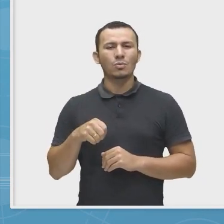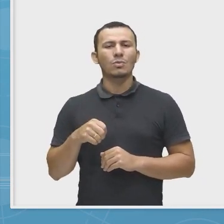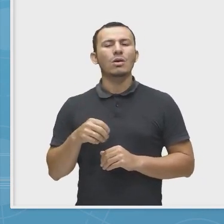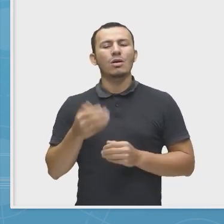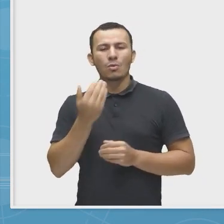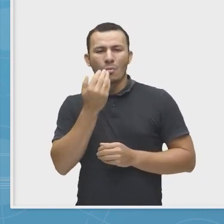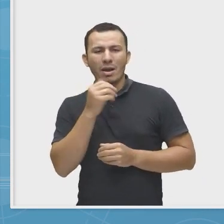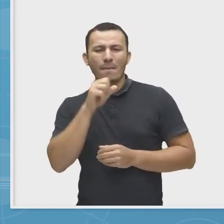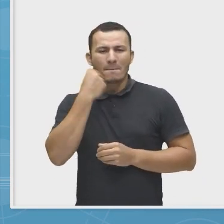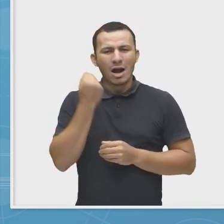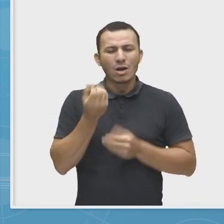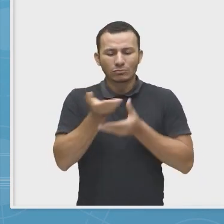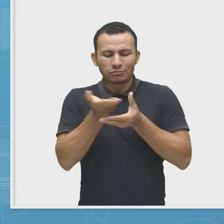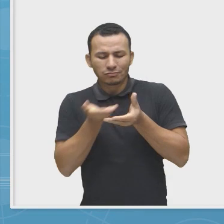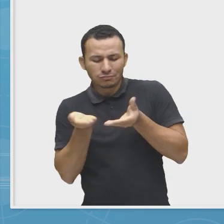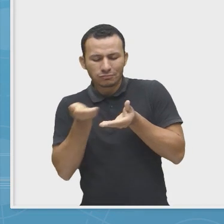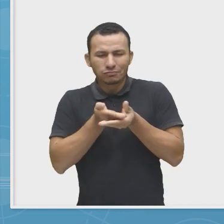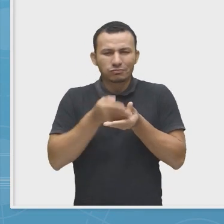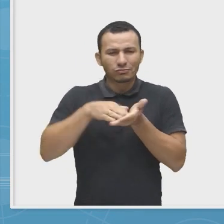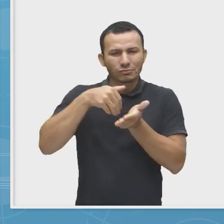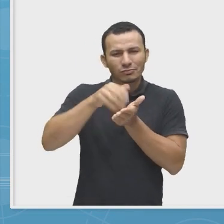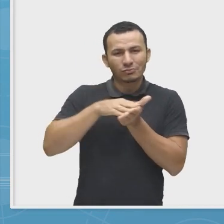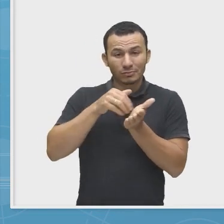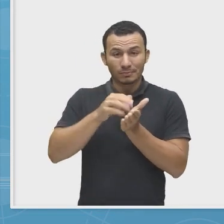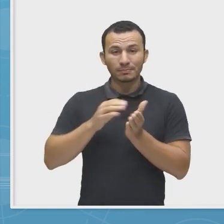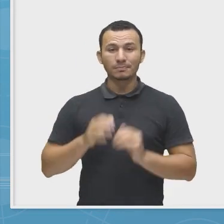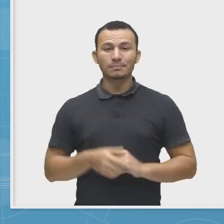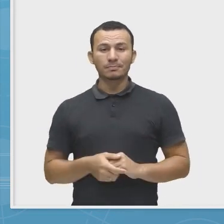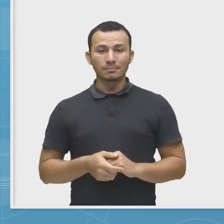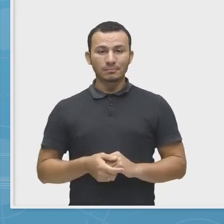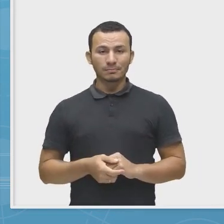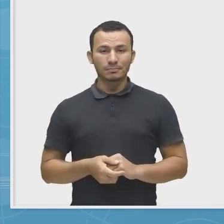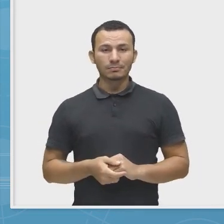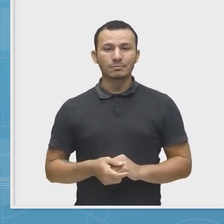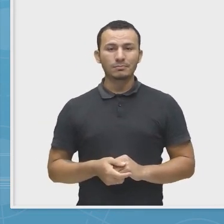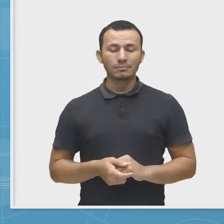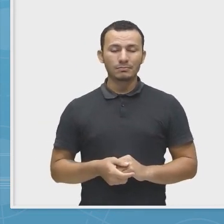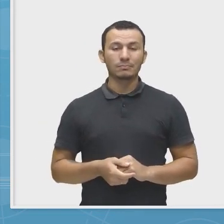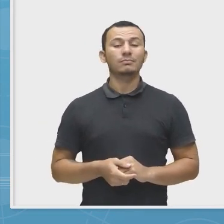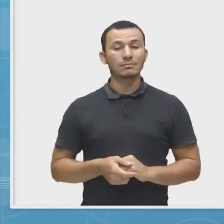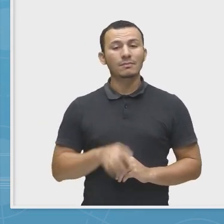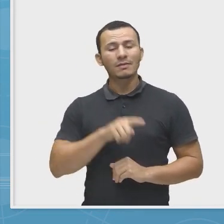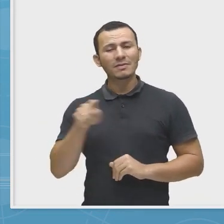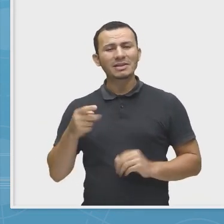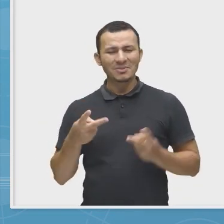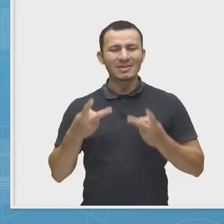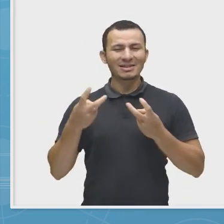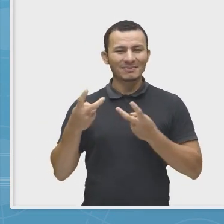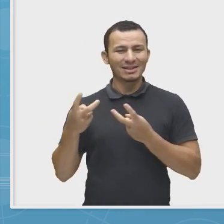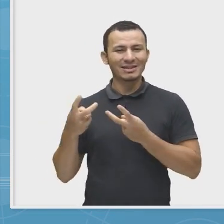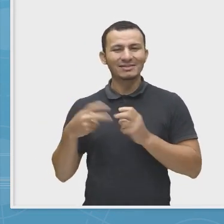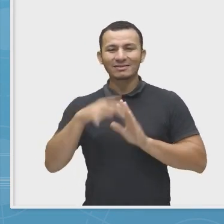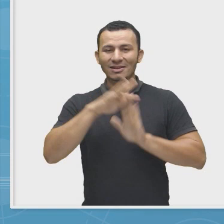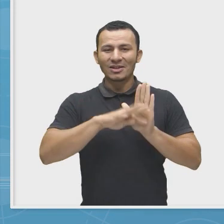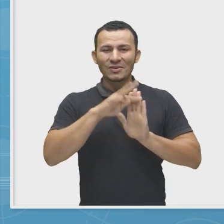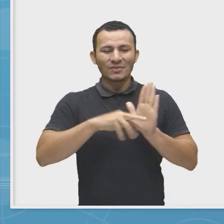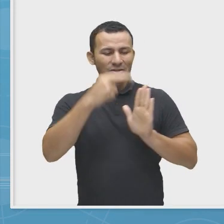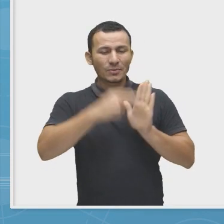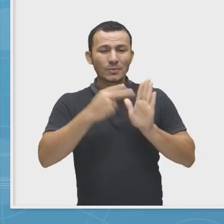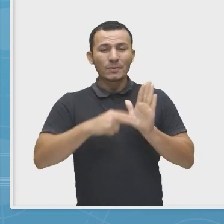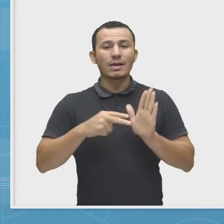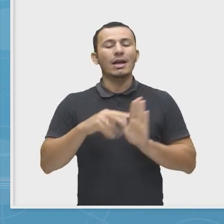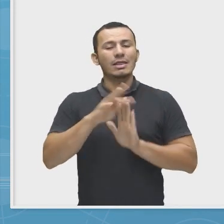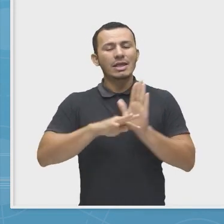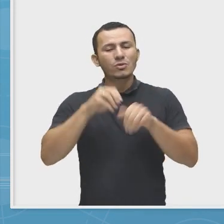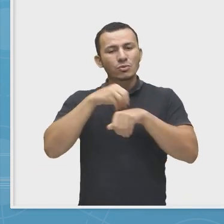outra coisa. Então, observaram aí que esse texto ele é um texto injuntivo,